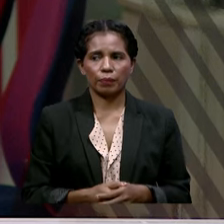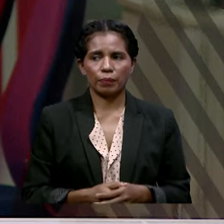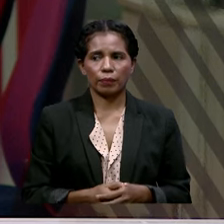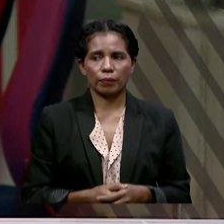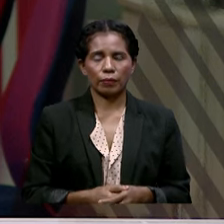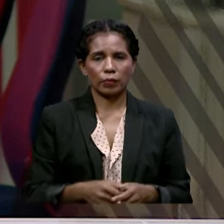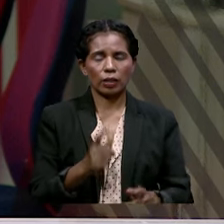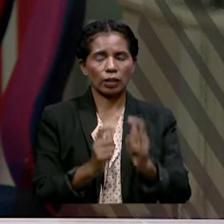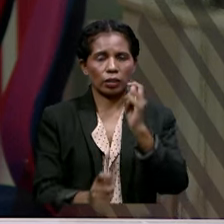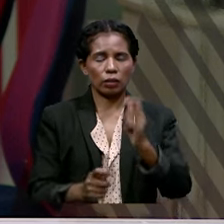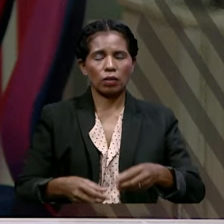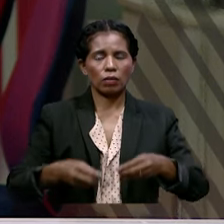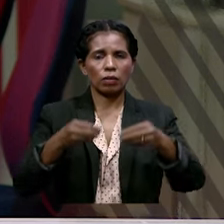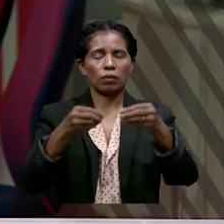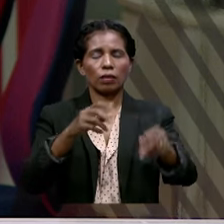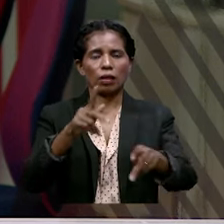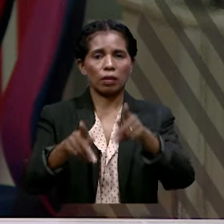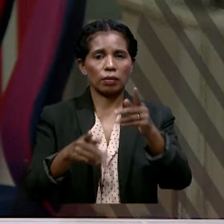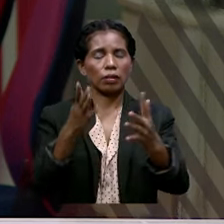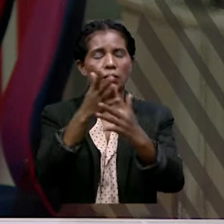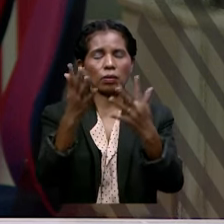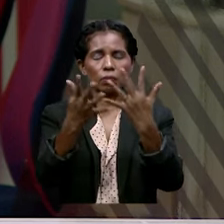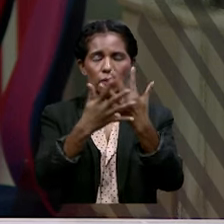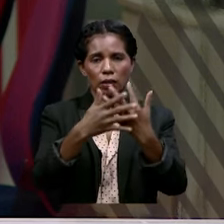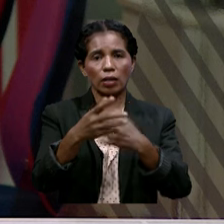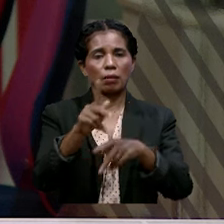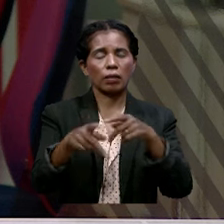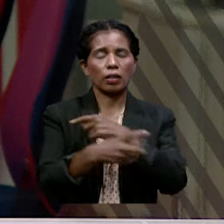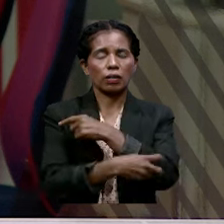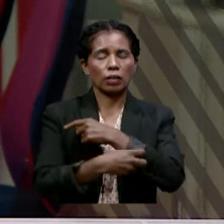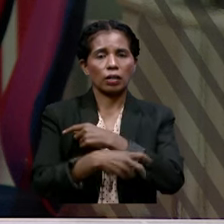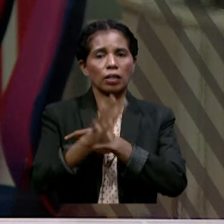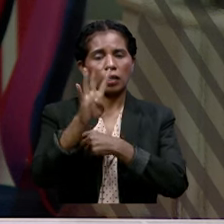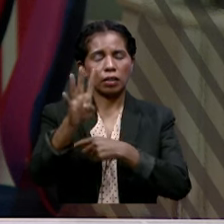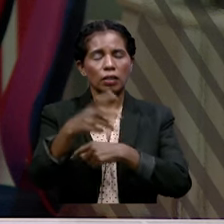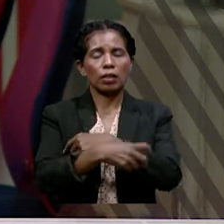Tribunal aplica prisão preventiva para Guiru Nainha, Tambanau motorizada Rito.